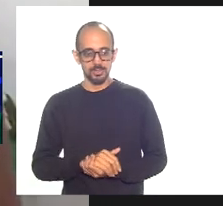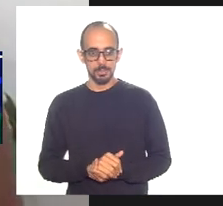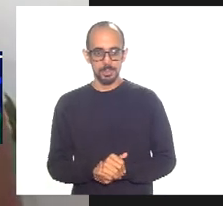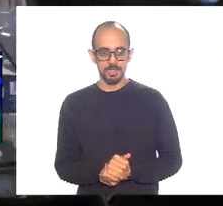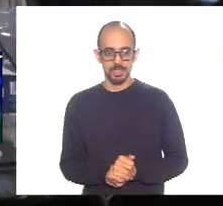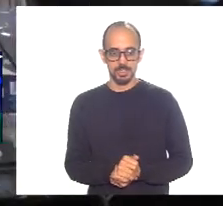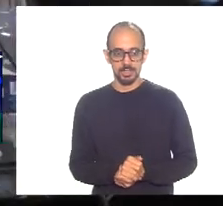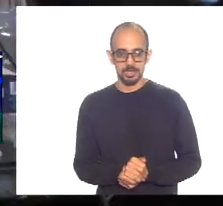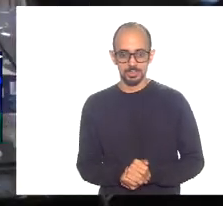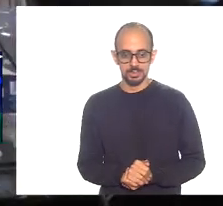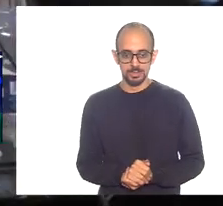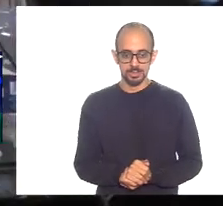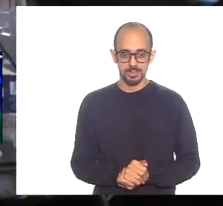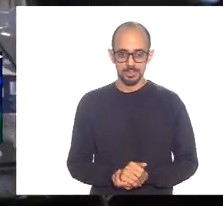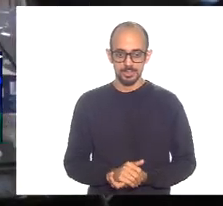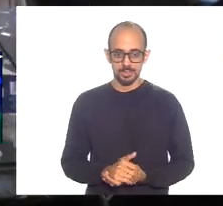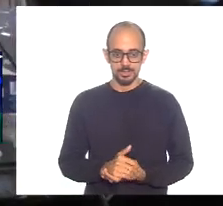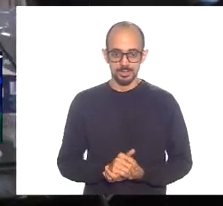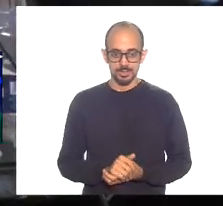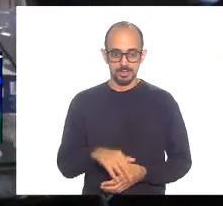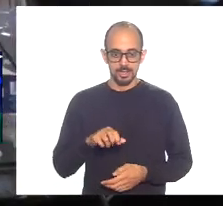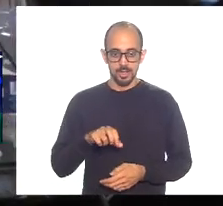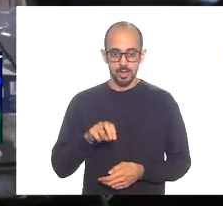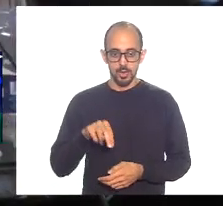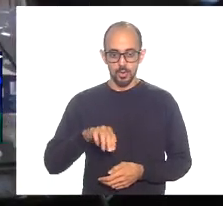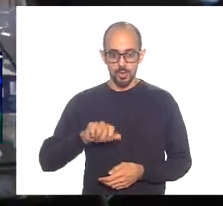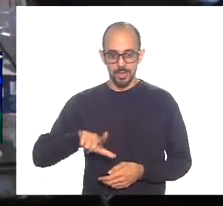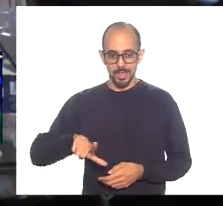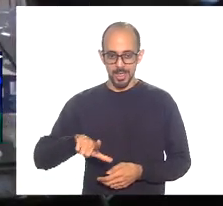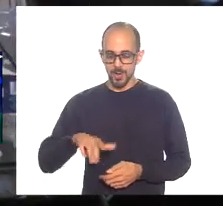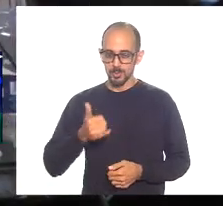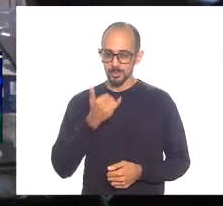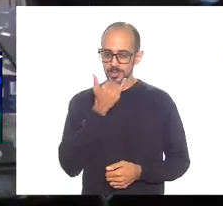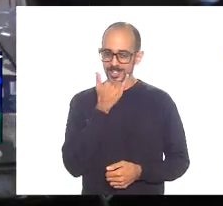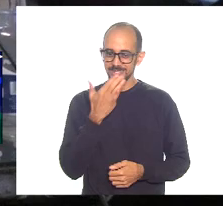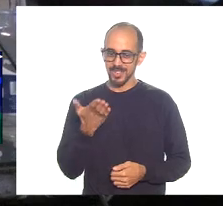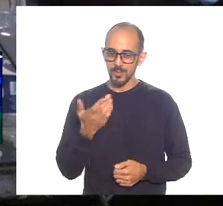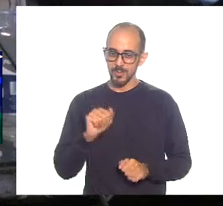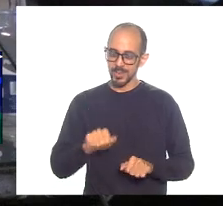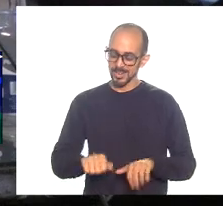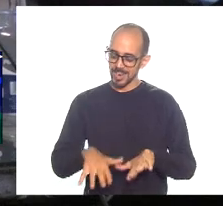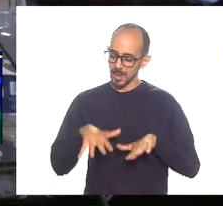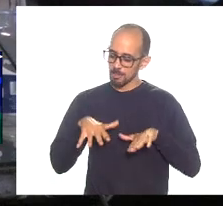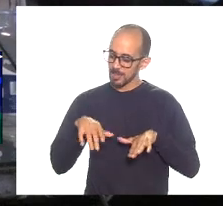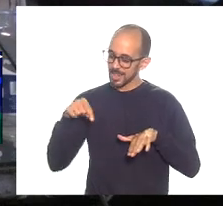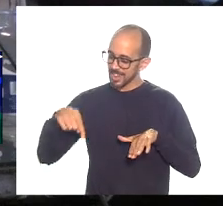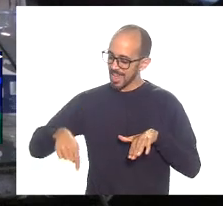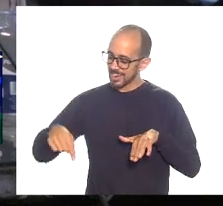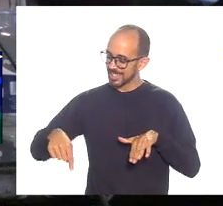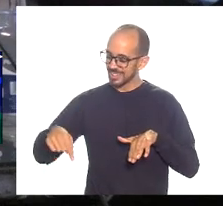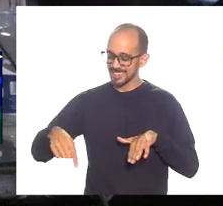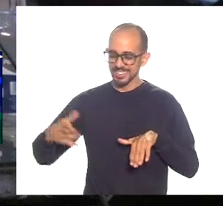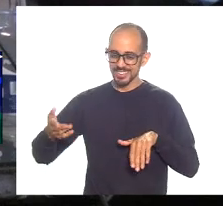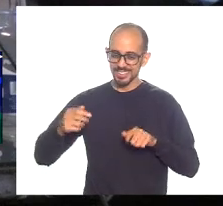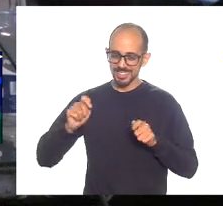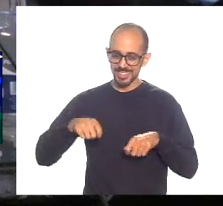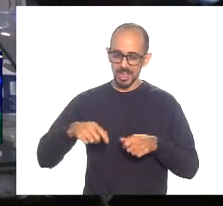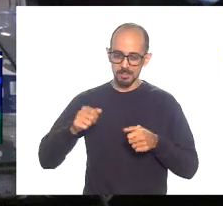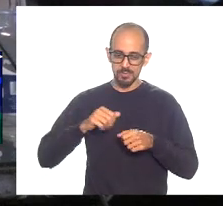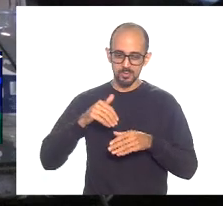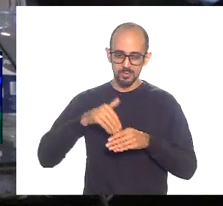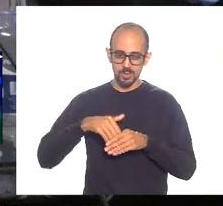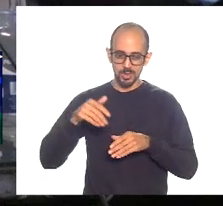Ah tá desculpa eu não vi o deputado Noel de Carvalho perdão está no plenário e quer voltar a fazer seu voto por